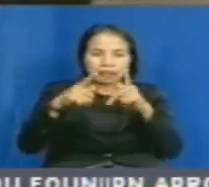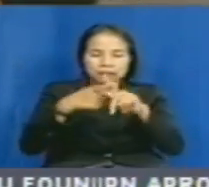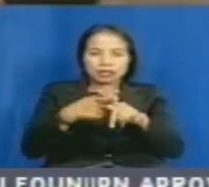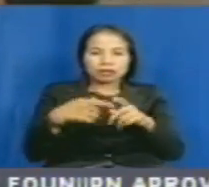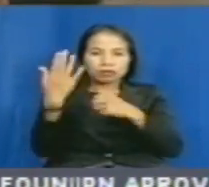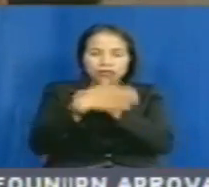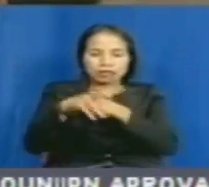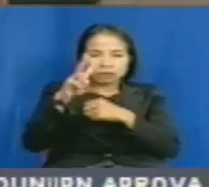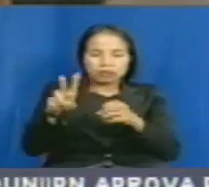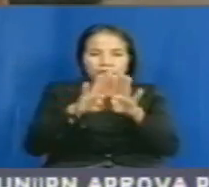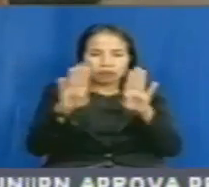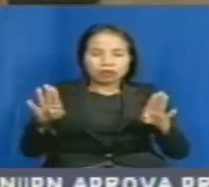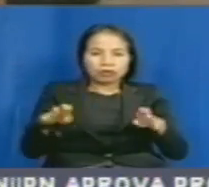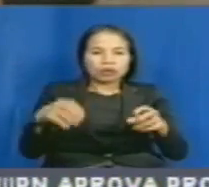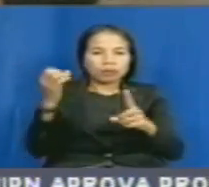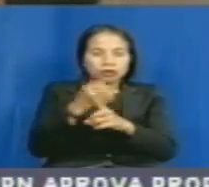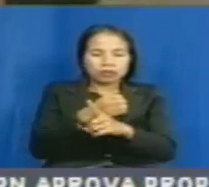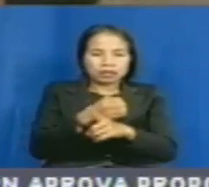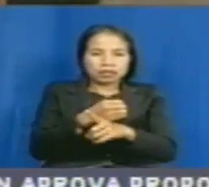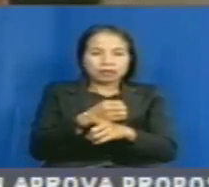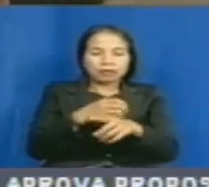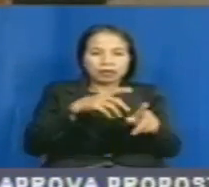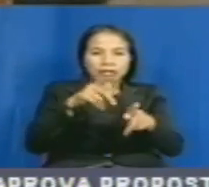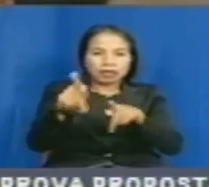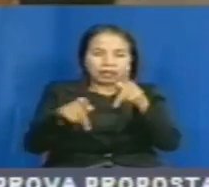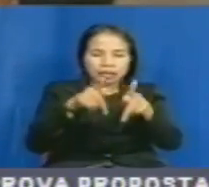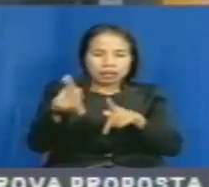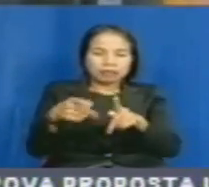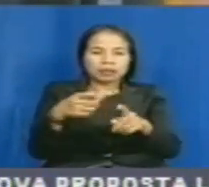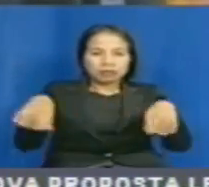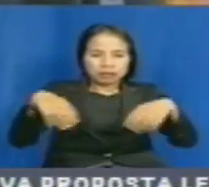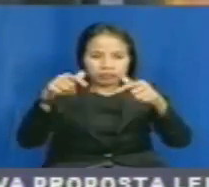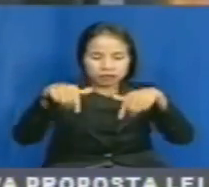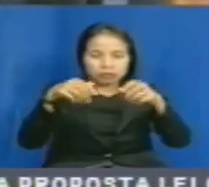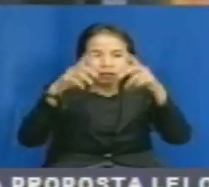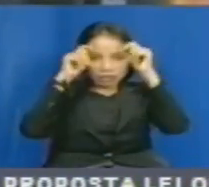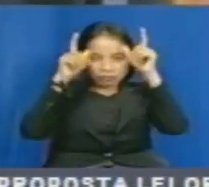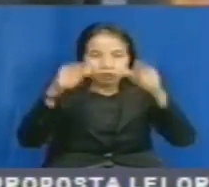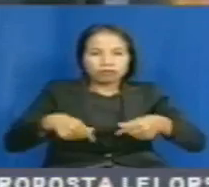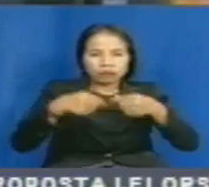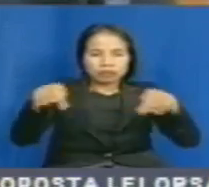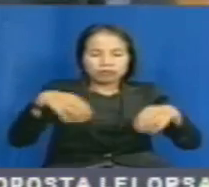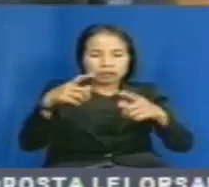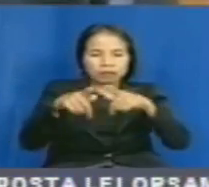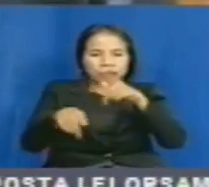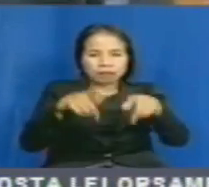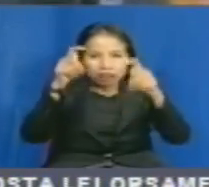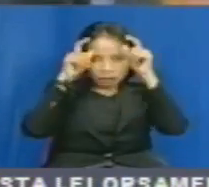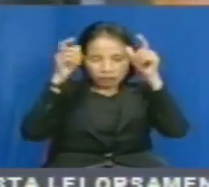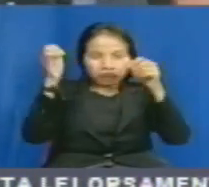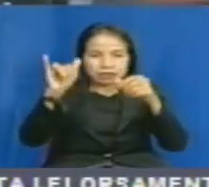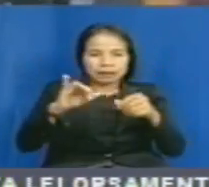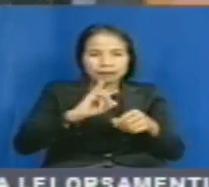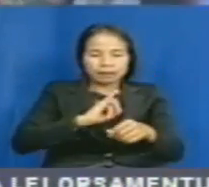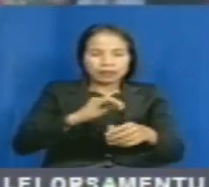loke oportunidade ba investor husi sul-korean, atu ma investe ya Timor ho di fo servisu ba Timor Oansira. Au